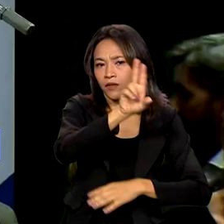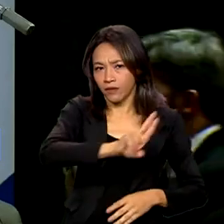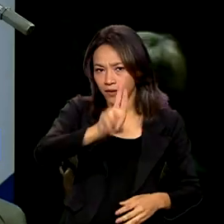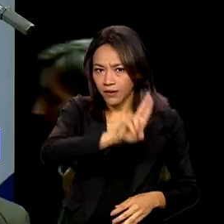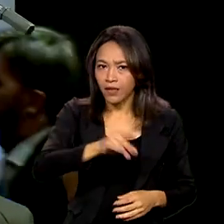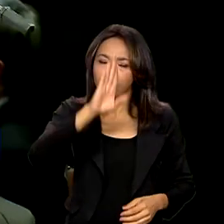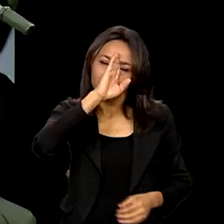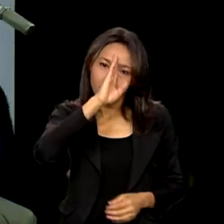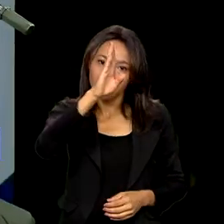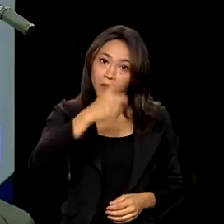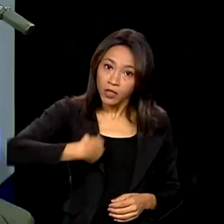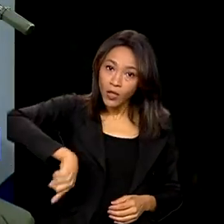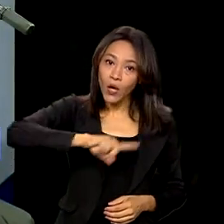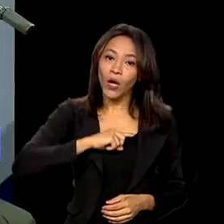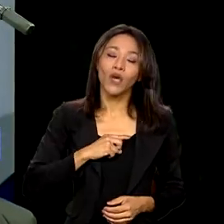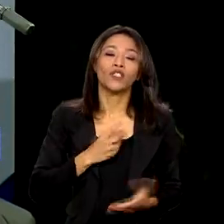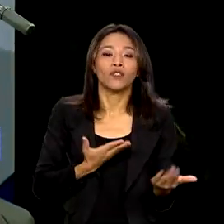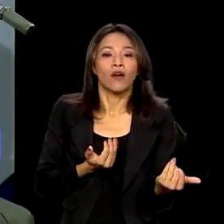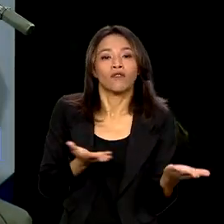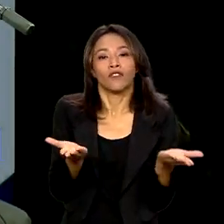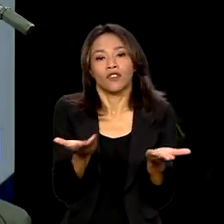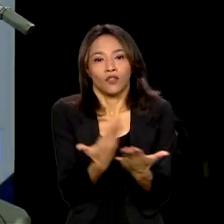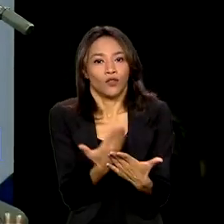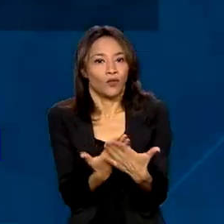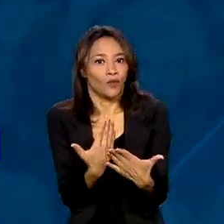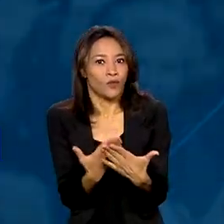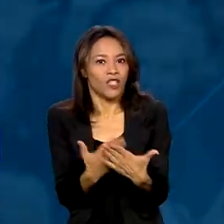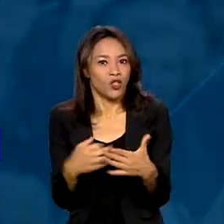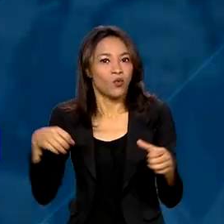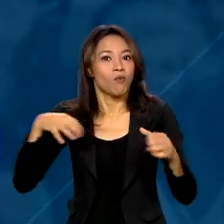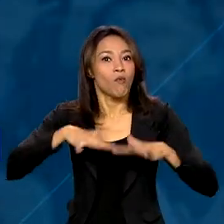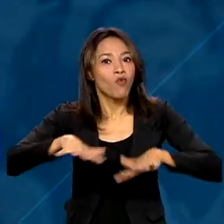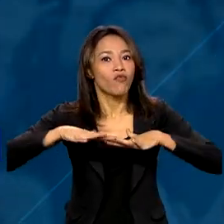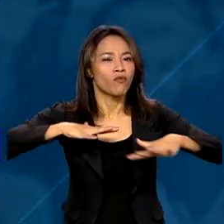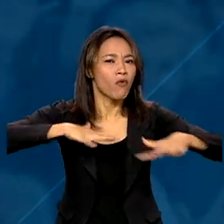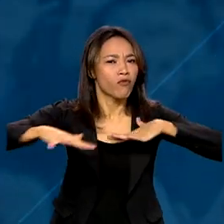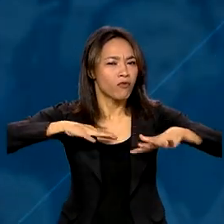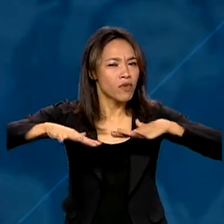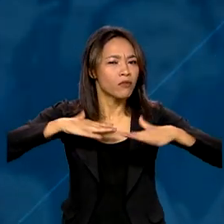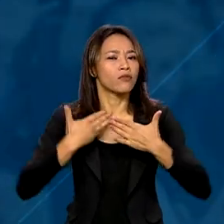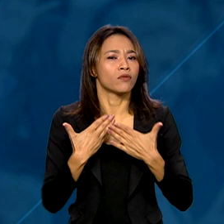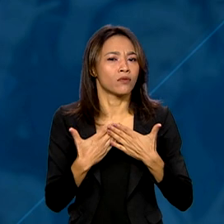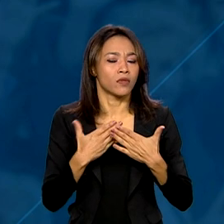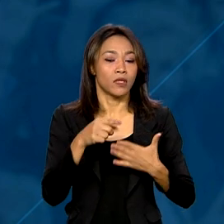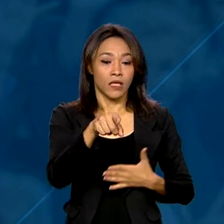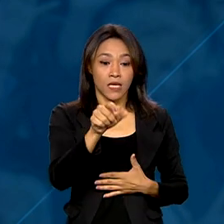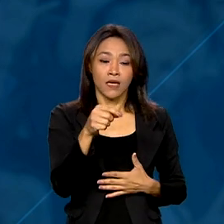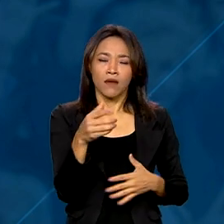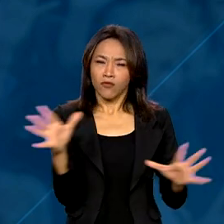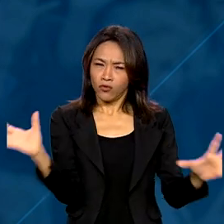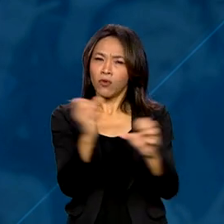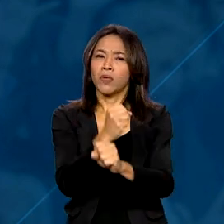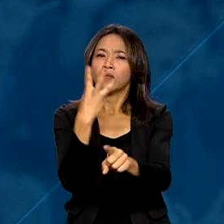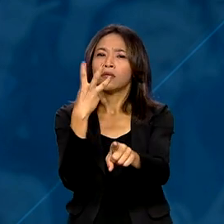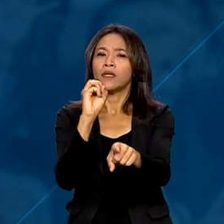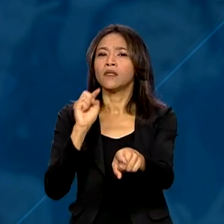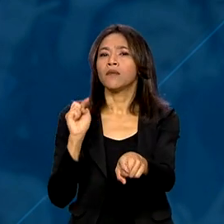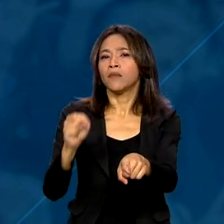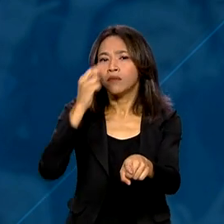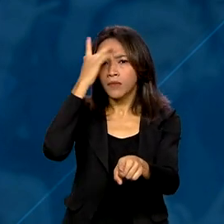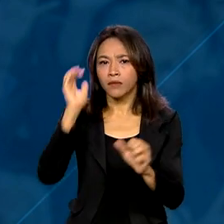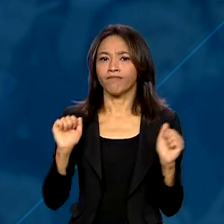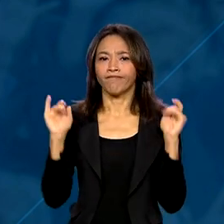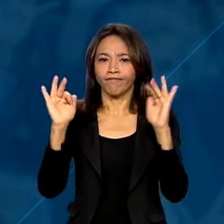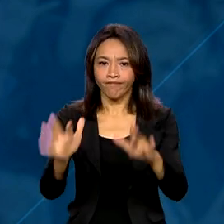principalmente nós estudantes oriundos do movimento estudantil aproximadamente 30 mil pessoas participaram das plenárias de forma